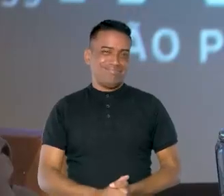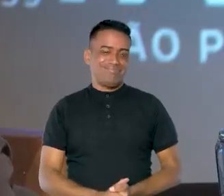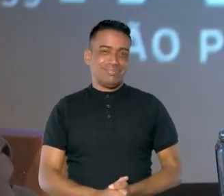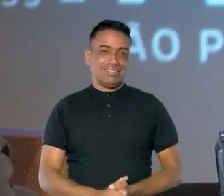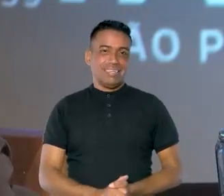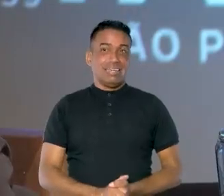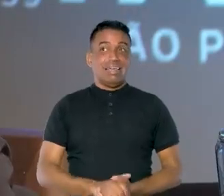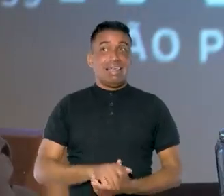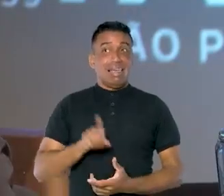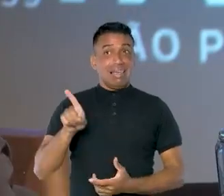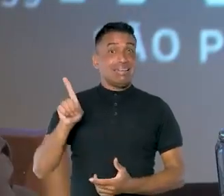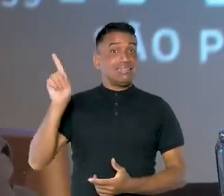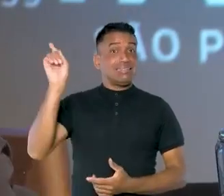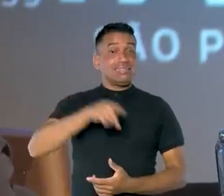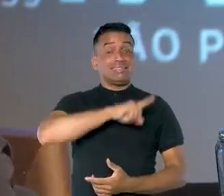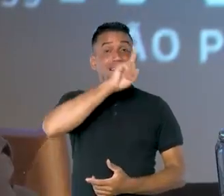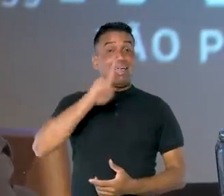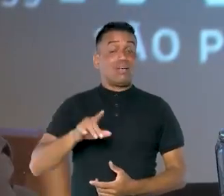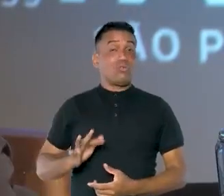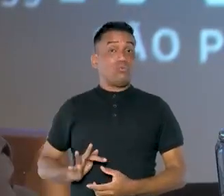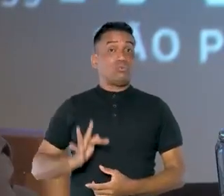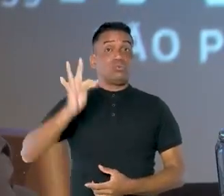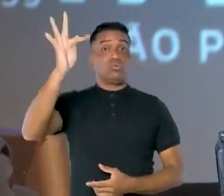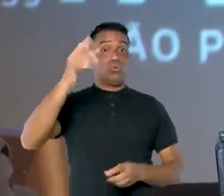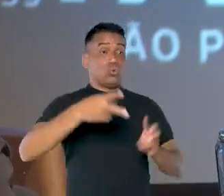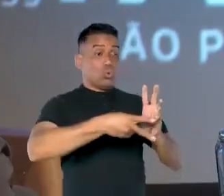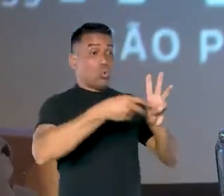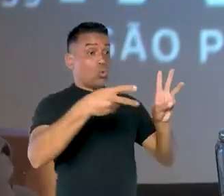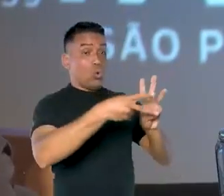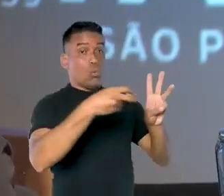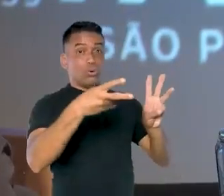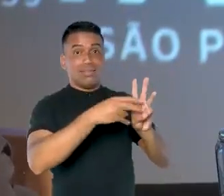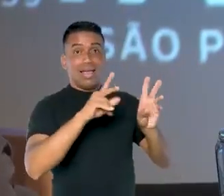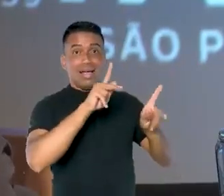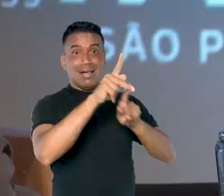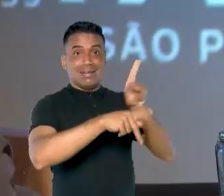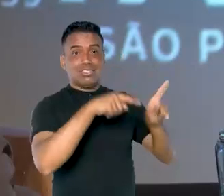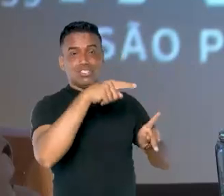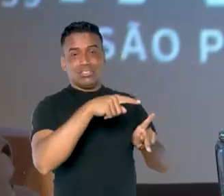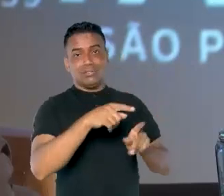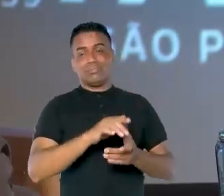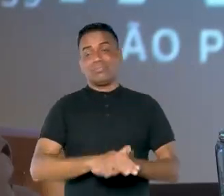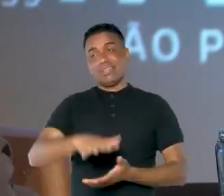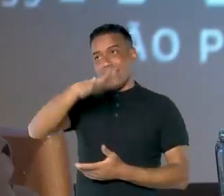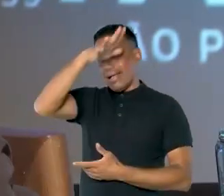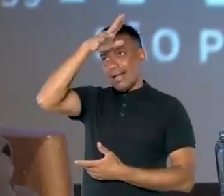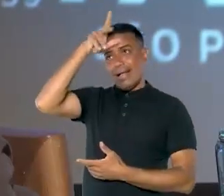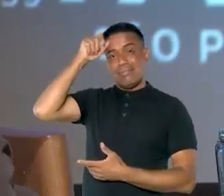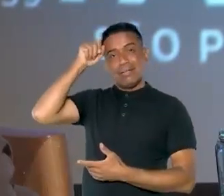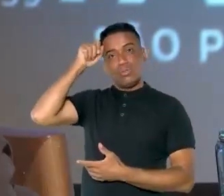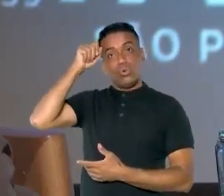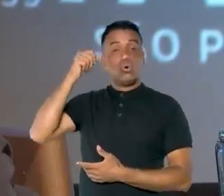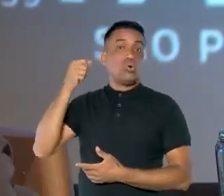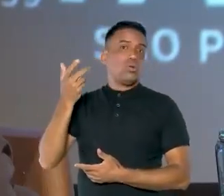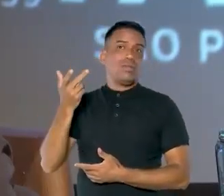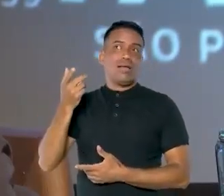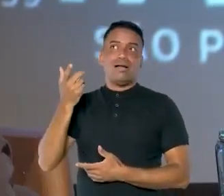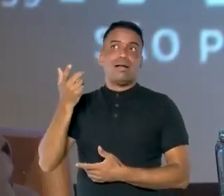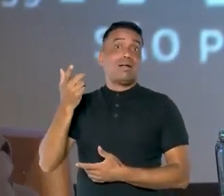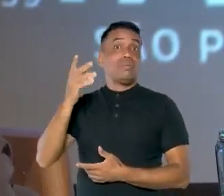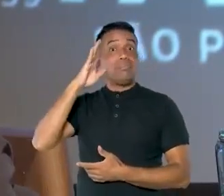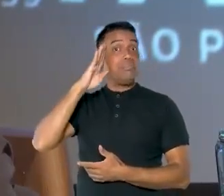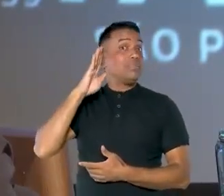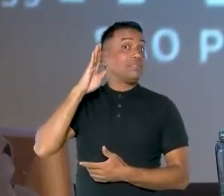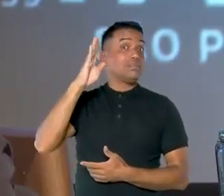negam o futuro das comunidades indígenas, legam a Amazônia como um recurso fundamental